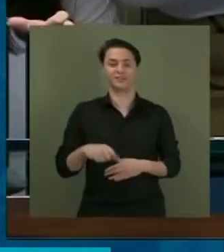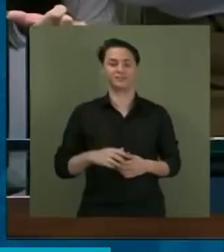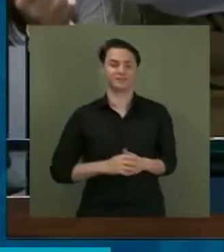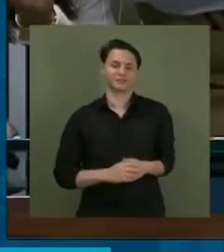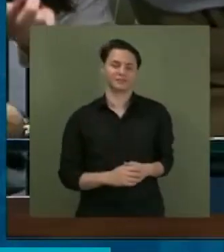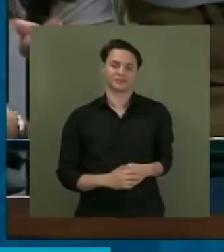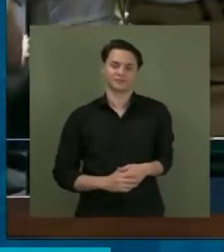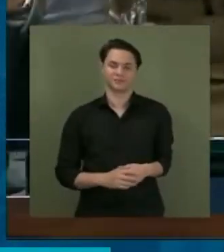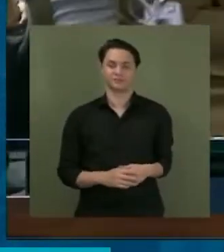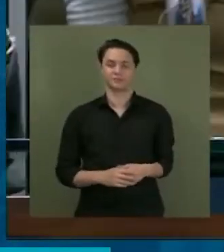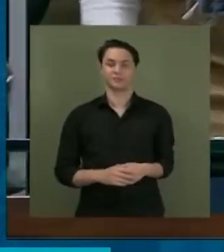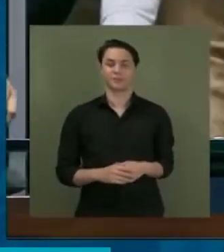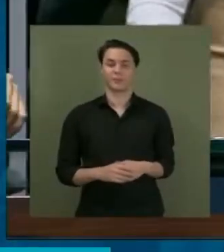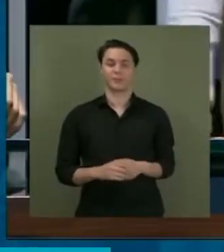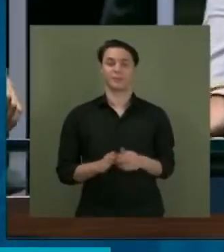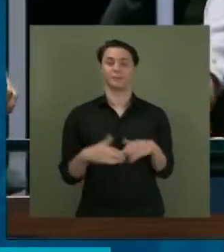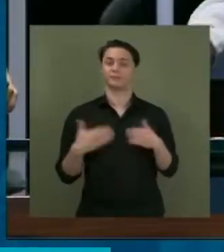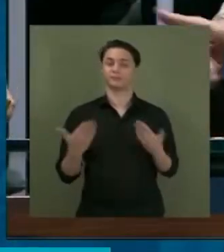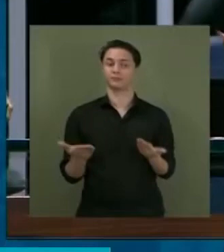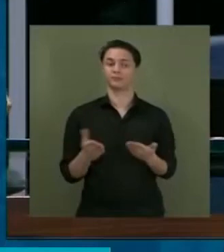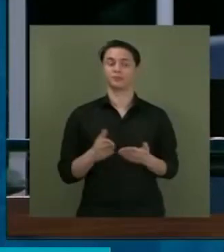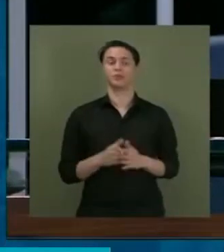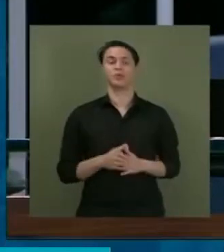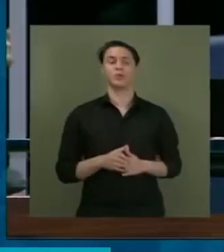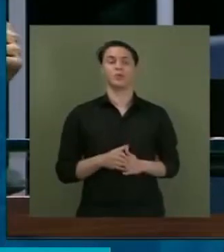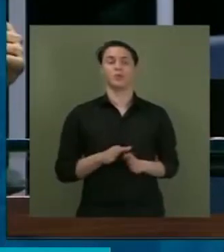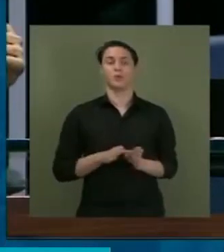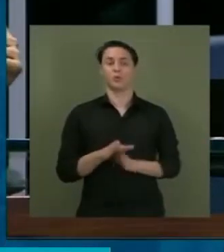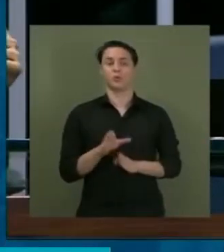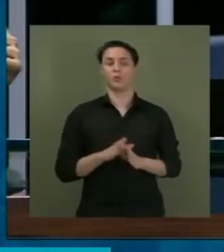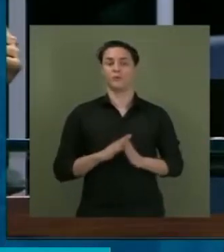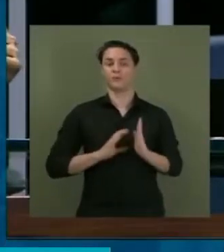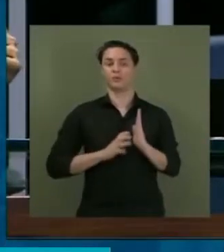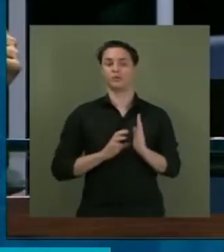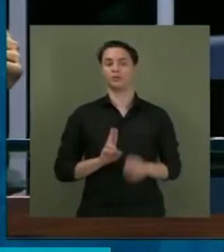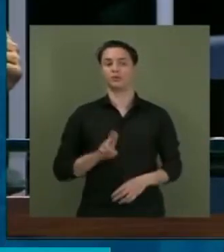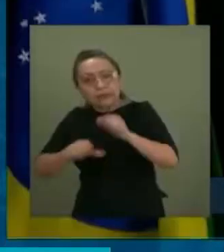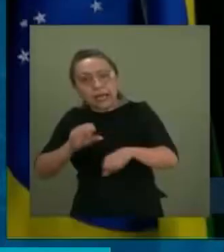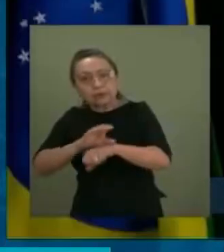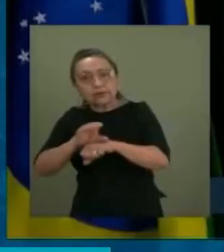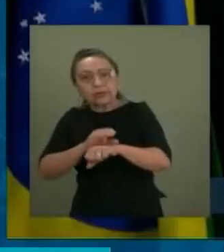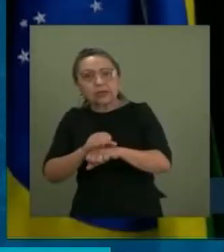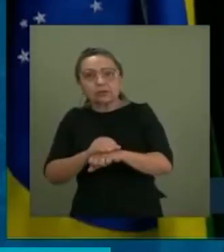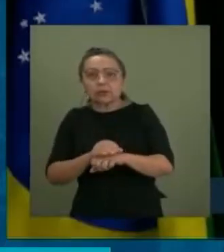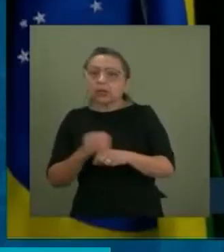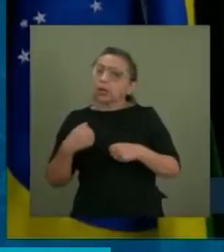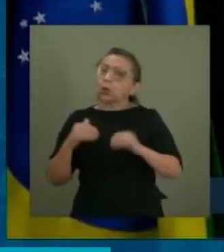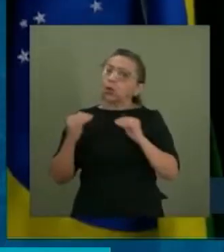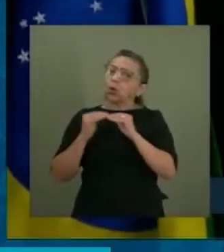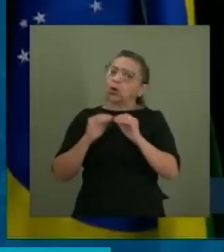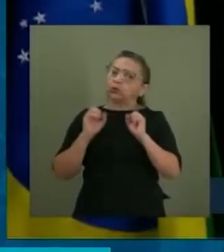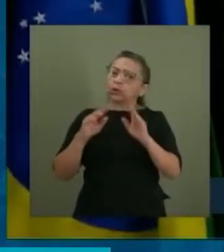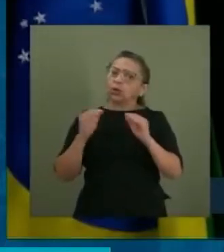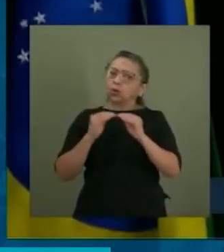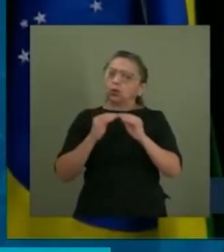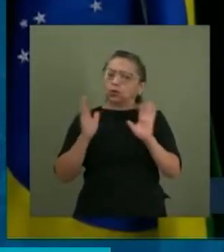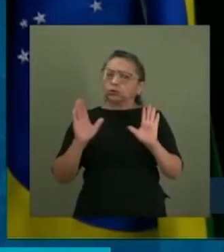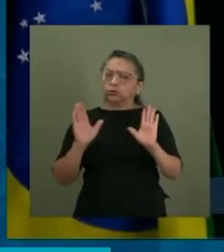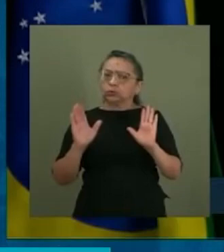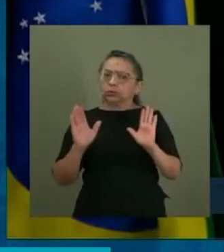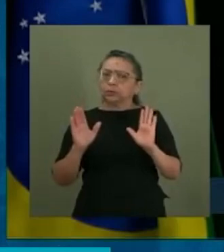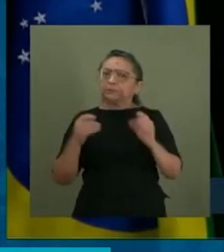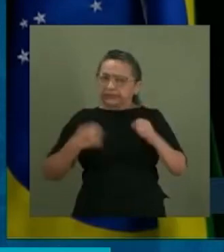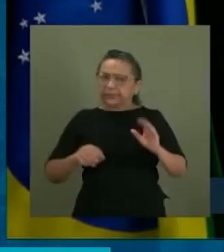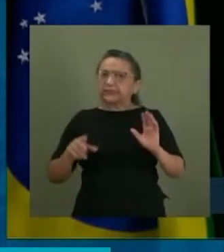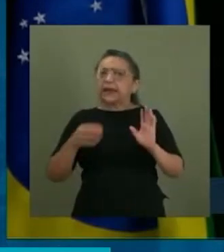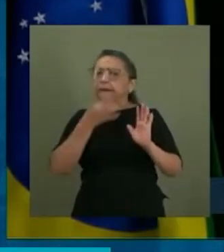Professor econômico né da agropecuária no sentido da instabilidade política e também da instabilidade regulatória sobre